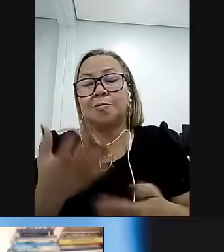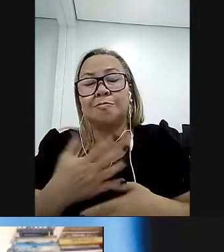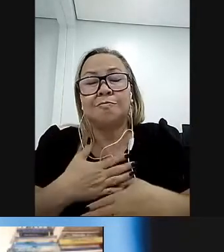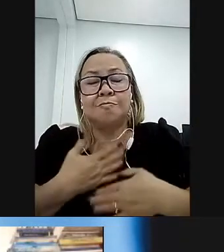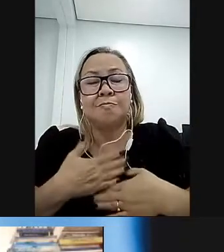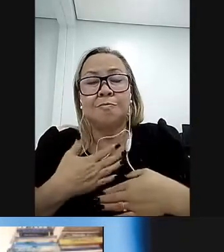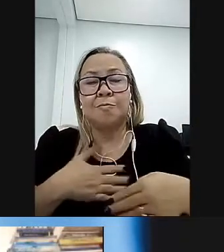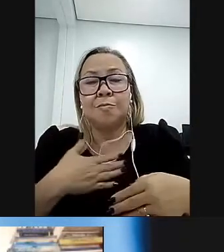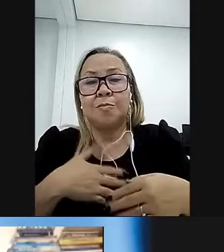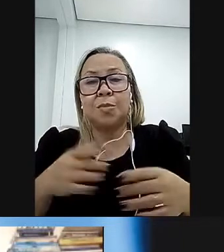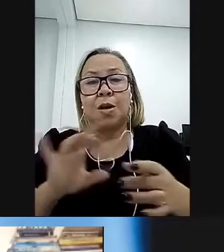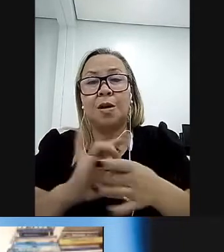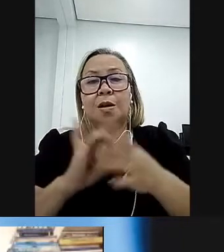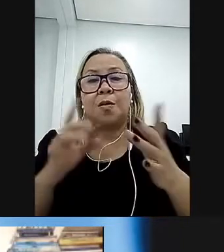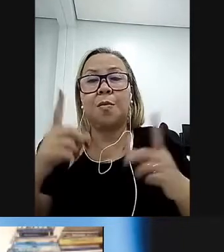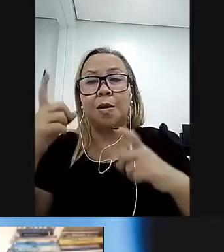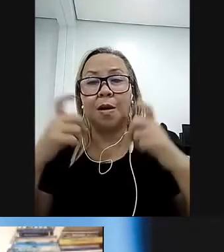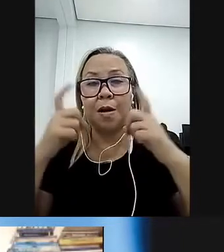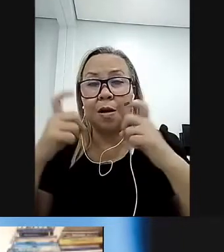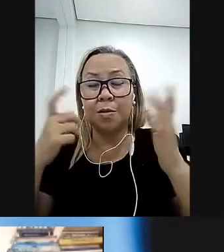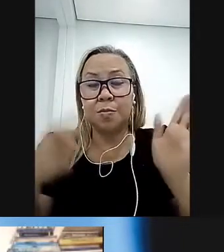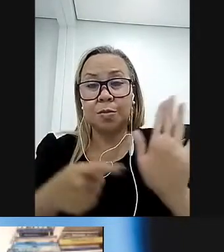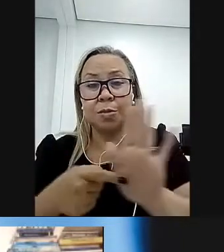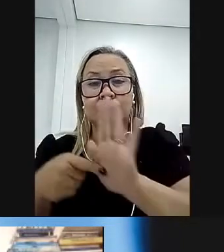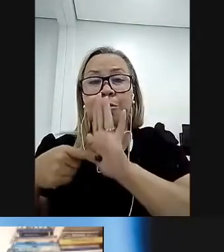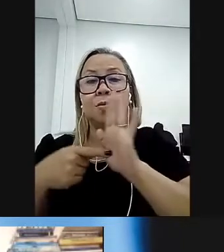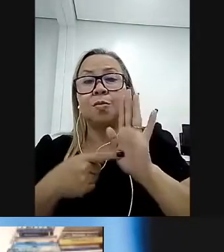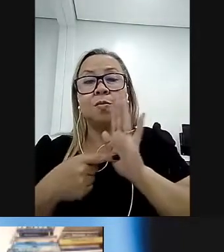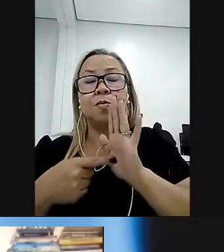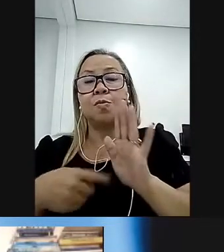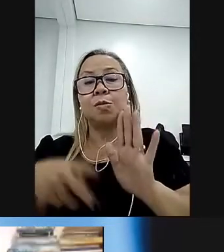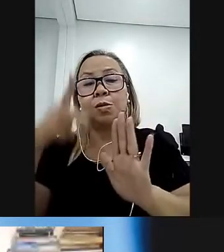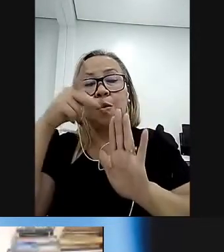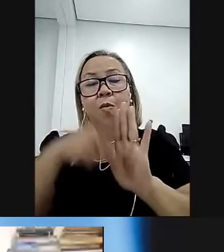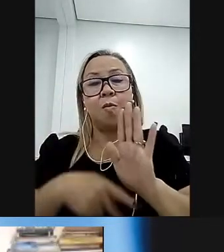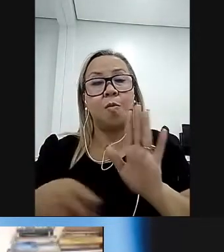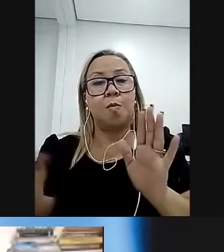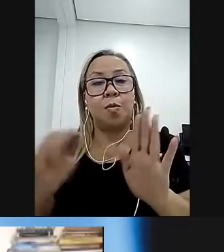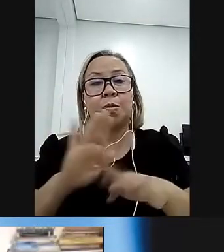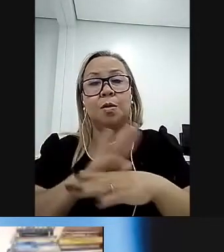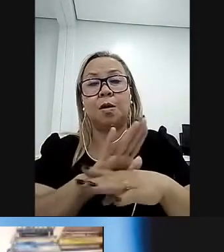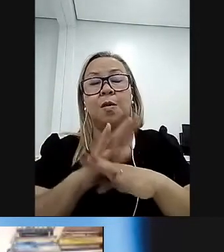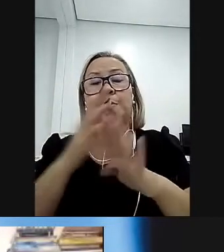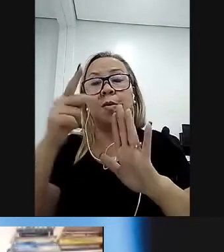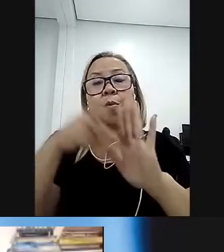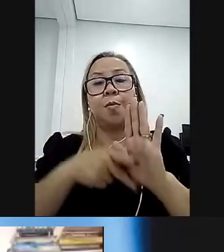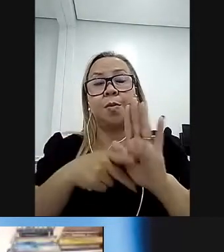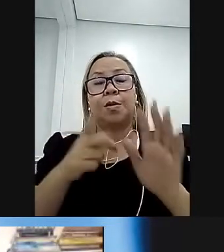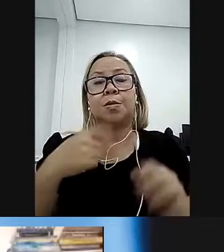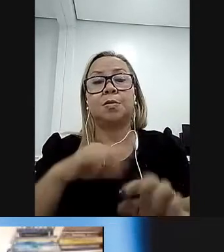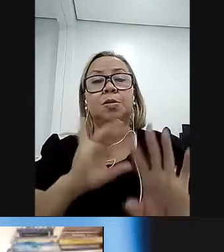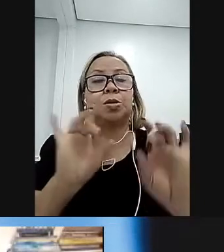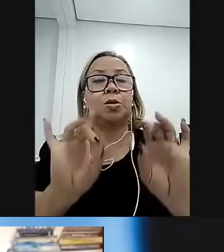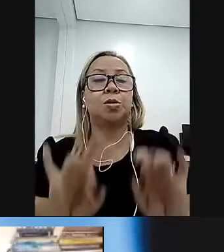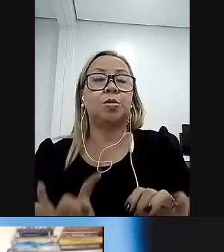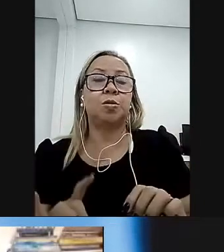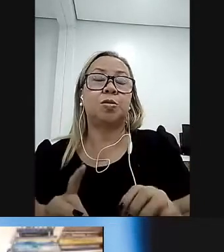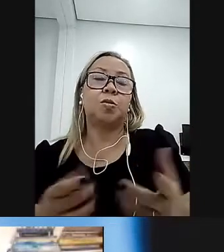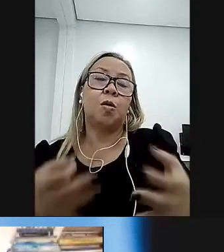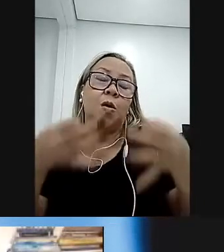ela graçou no projeto e a gente apenas, de uma certa